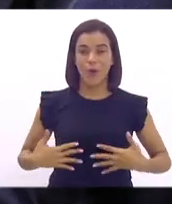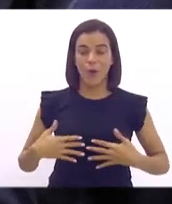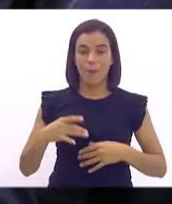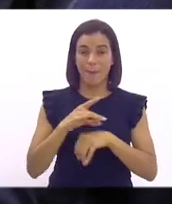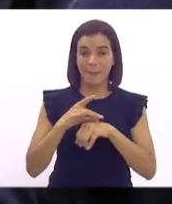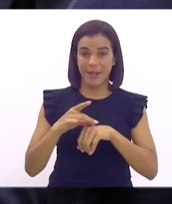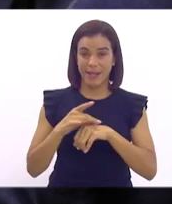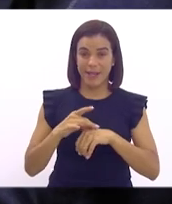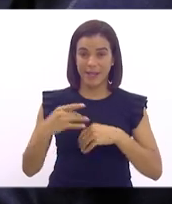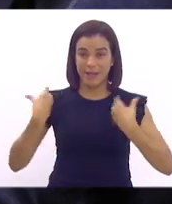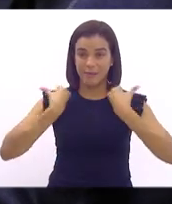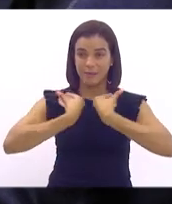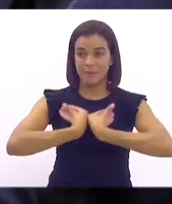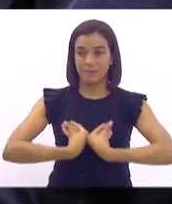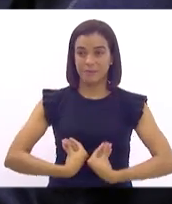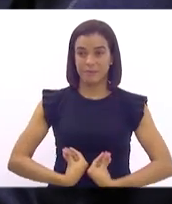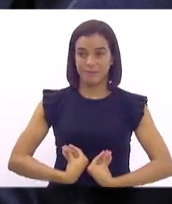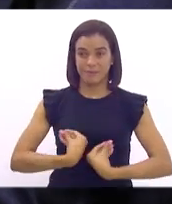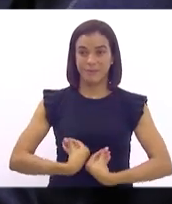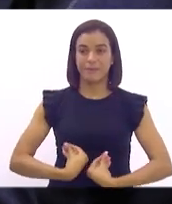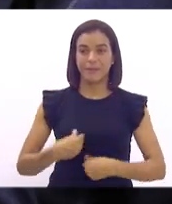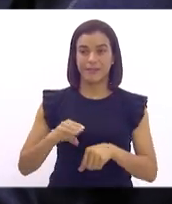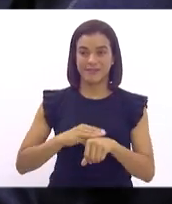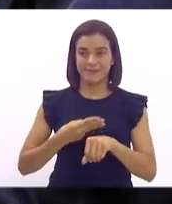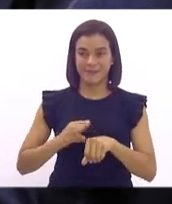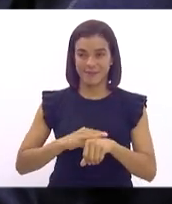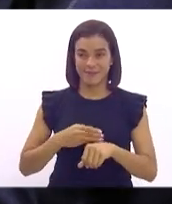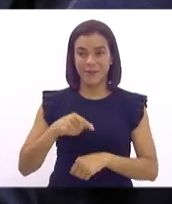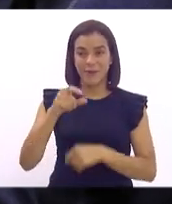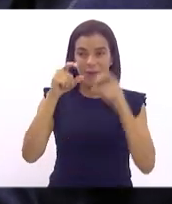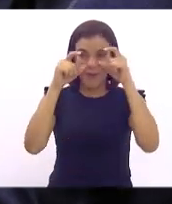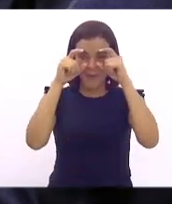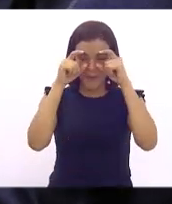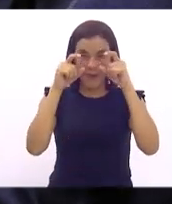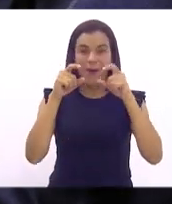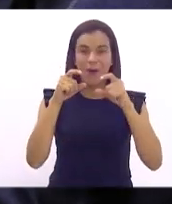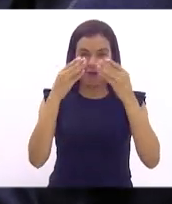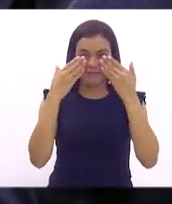preta e um blazer, um casaco marrom. E uso óculos de grau.